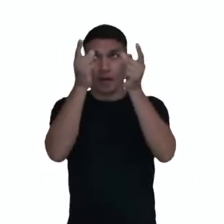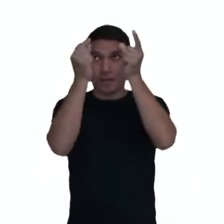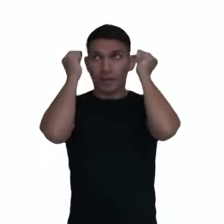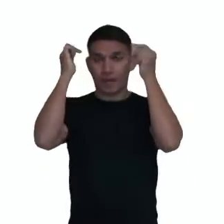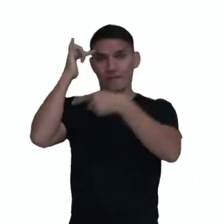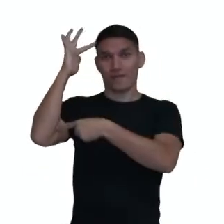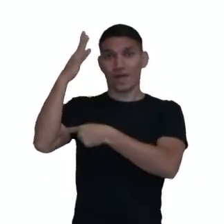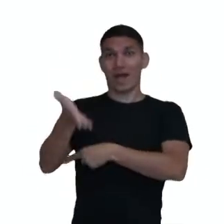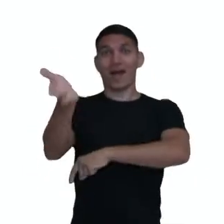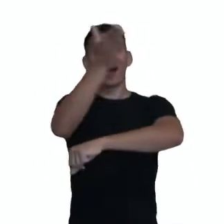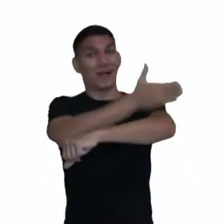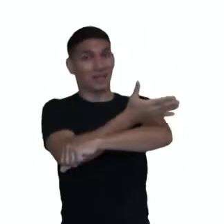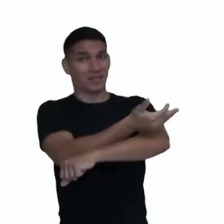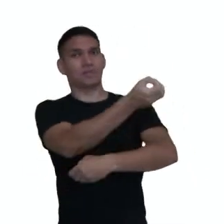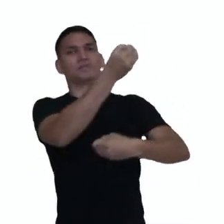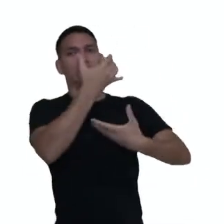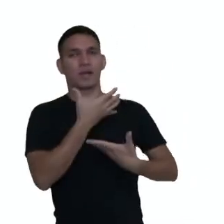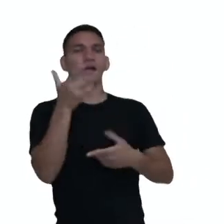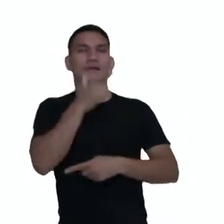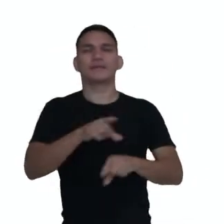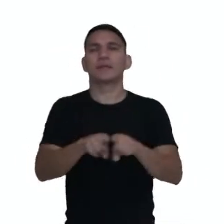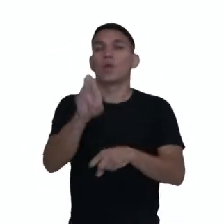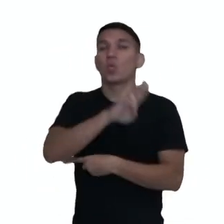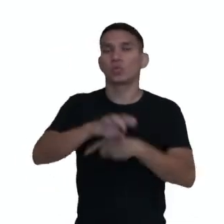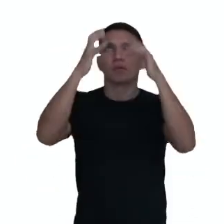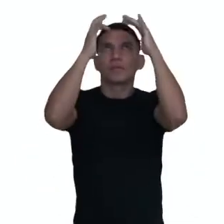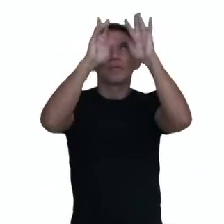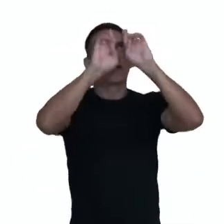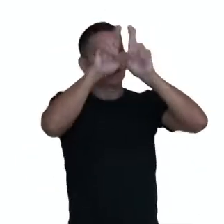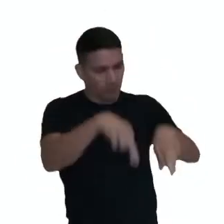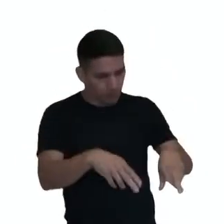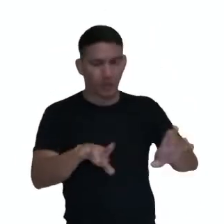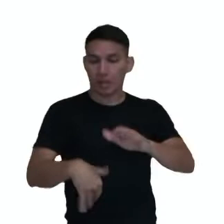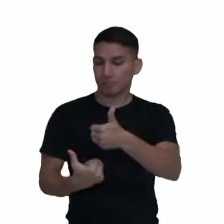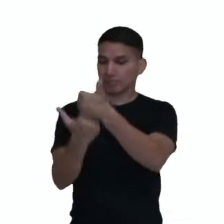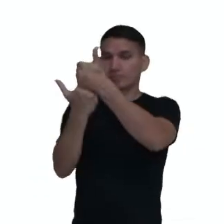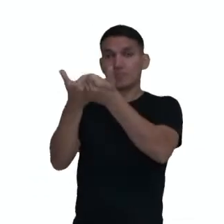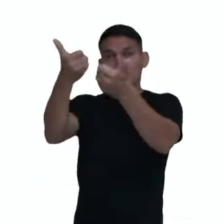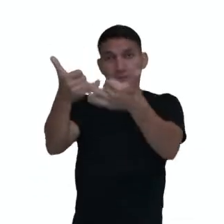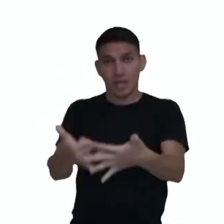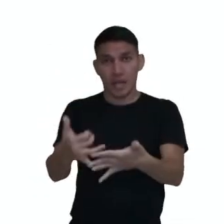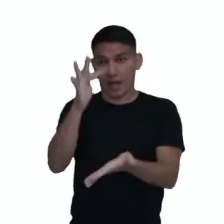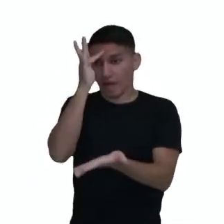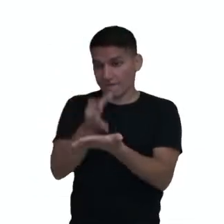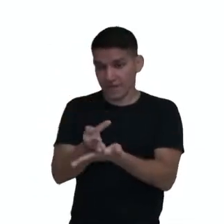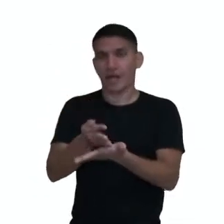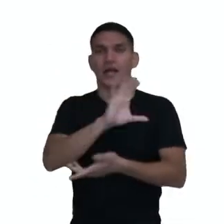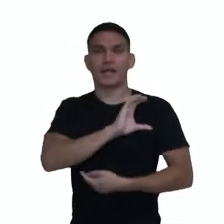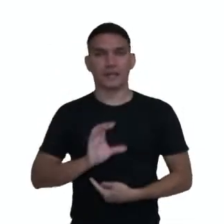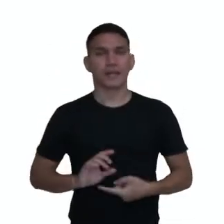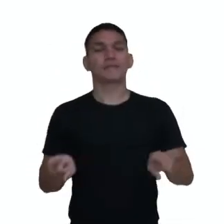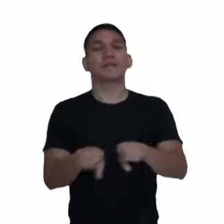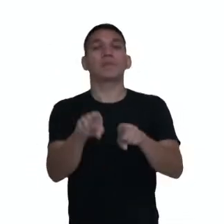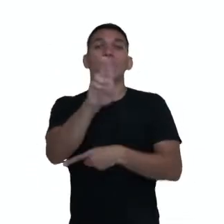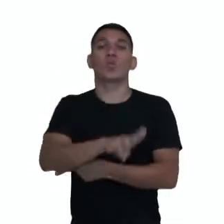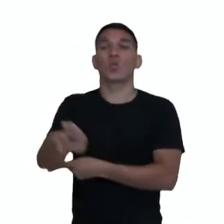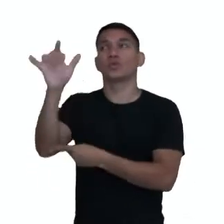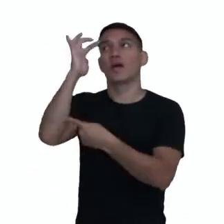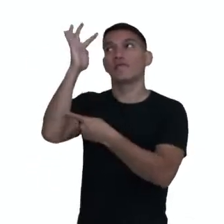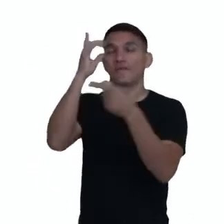greco-romana, utilização da razão para justificar a fé cristã, aplicação de conceitos da filosofia grega